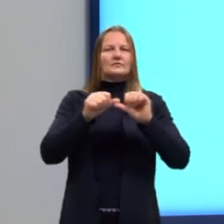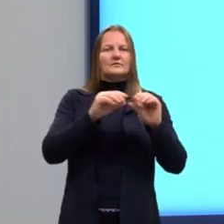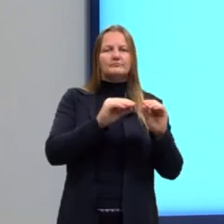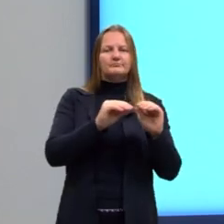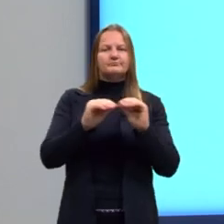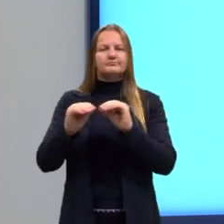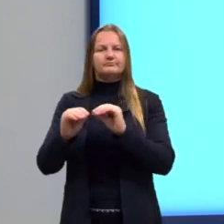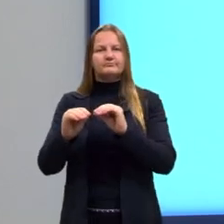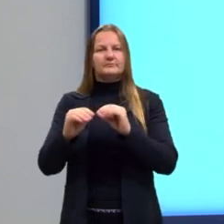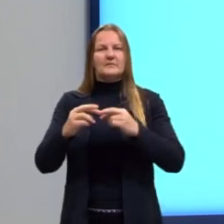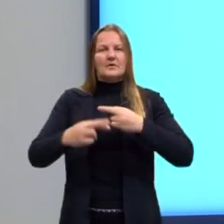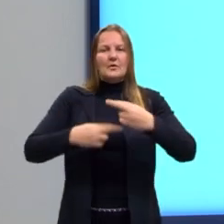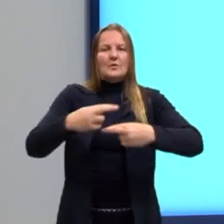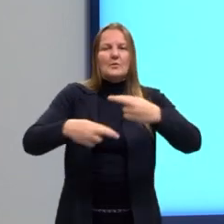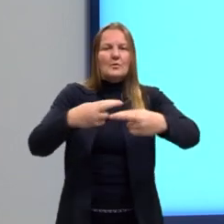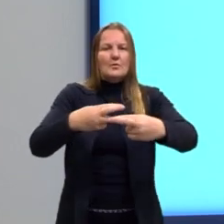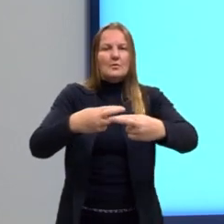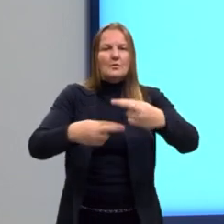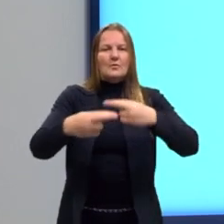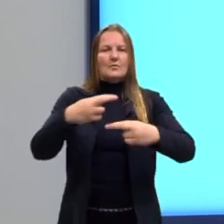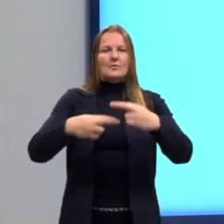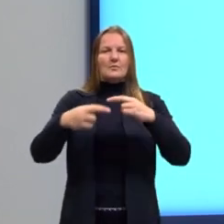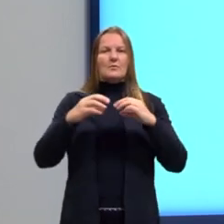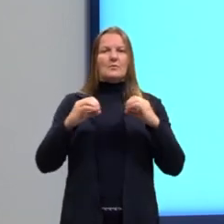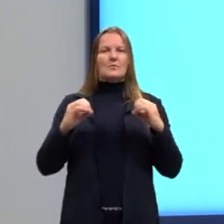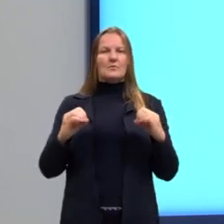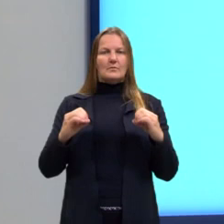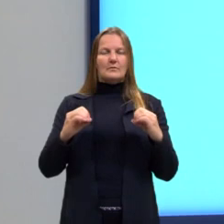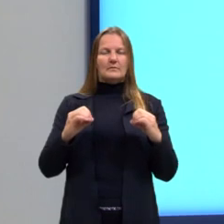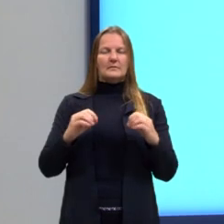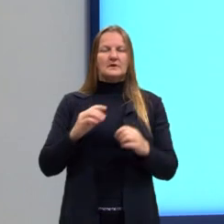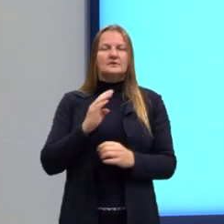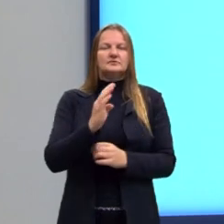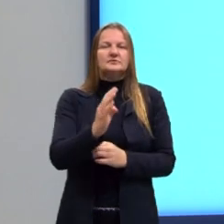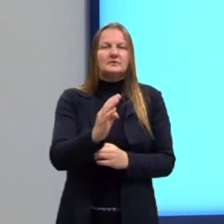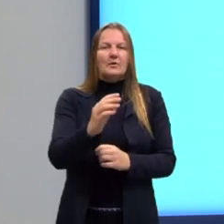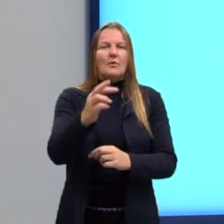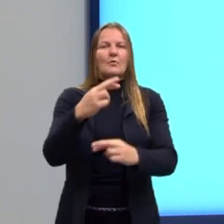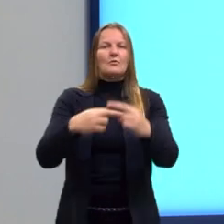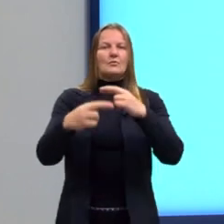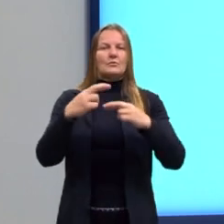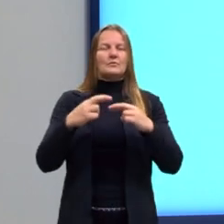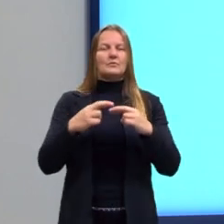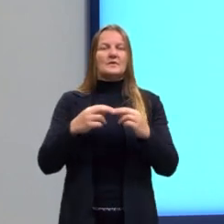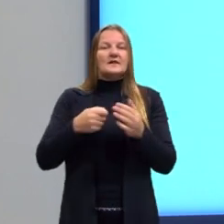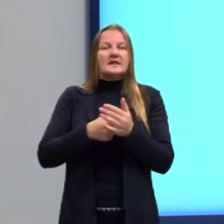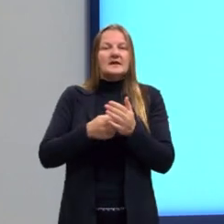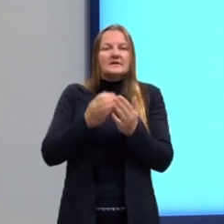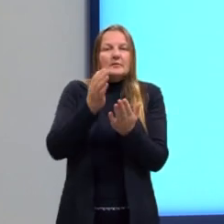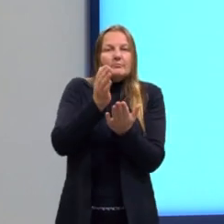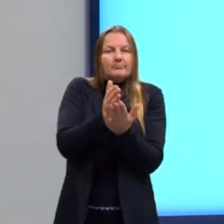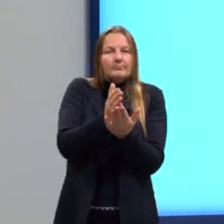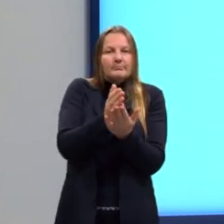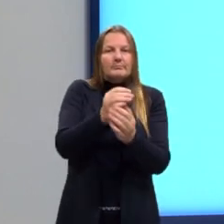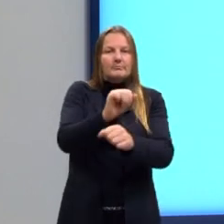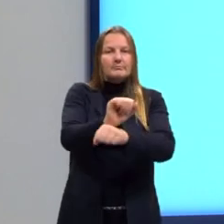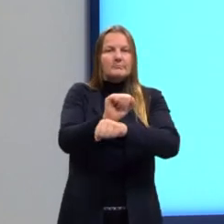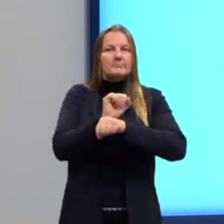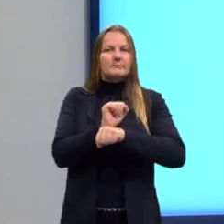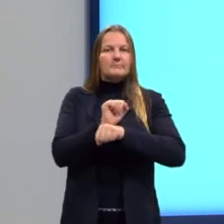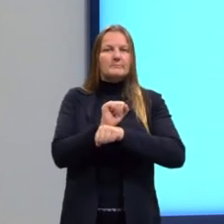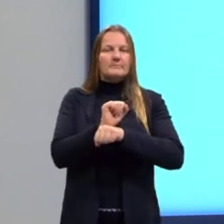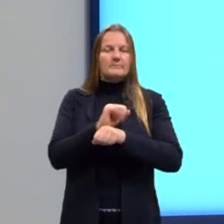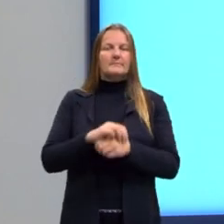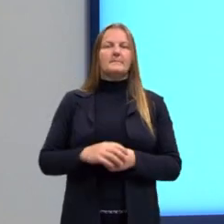deslocado no sentido da reação direta ou inversa que tende a anular a formação em